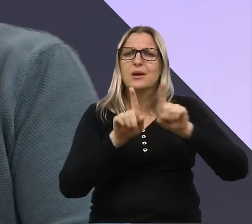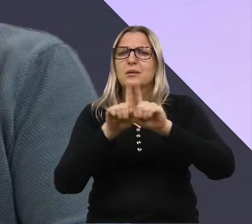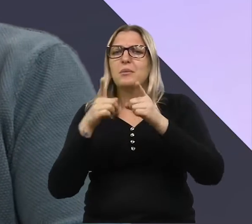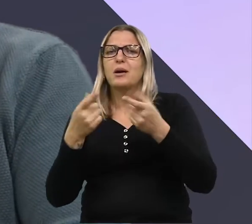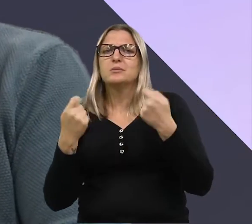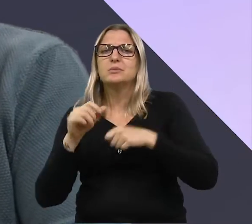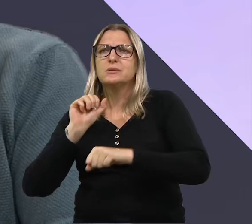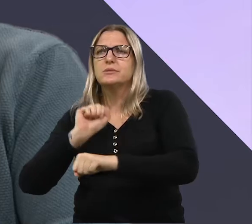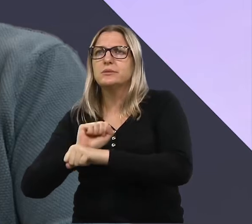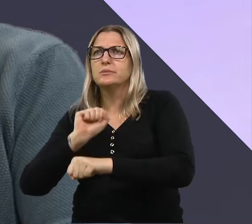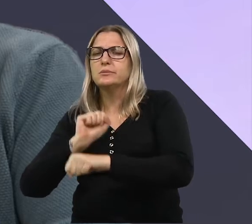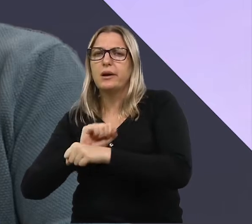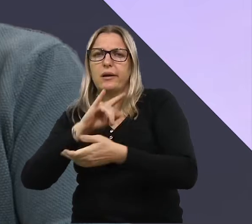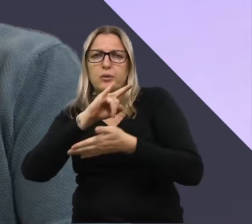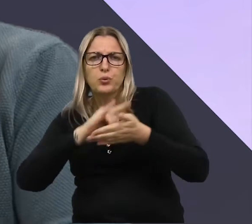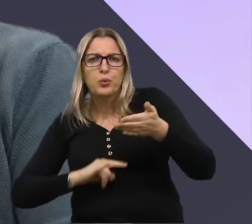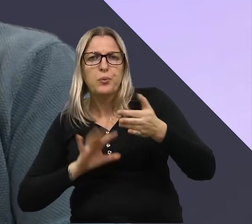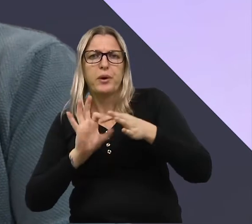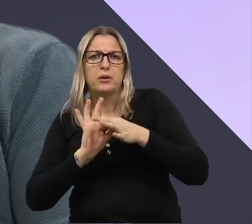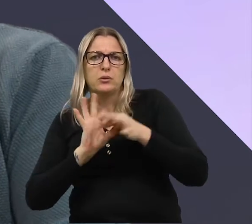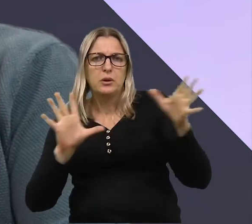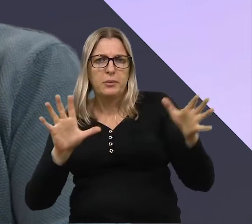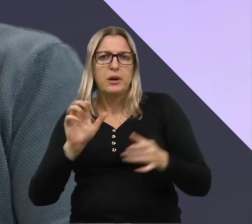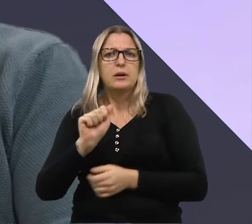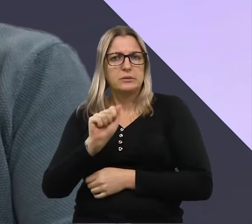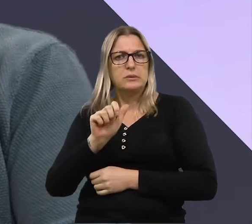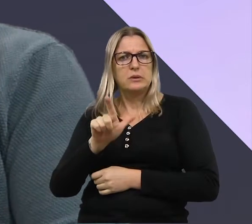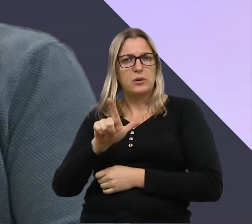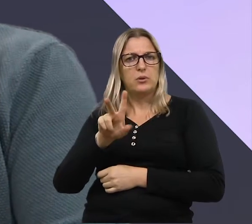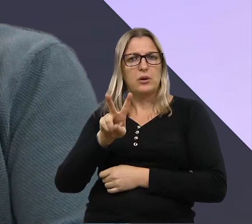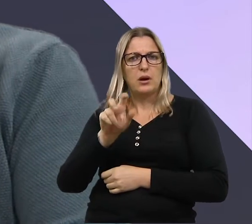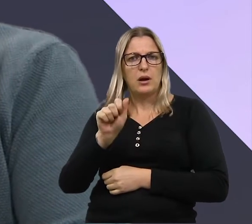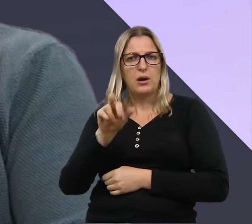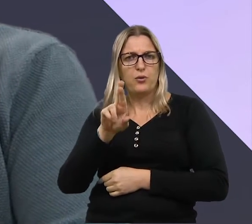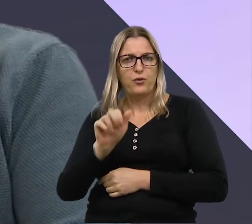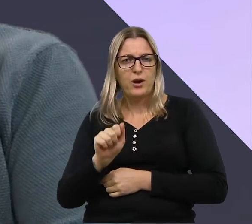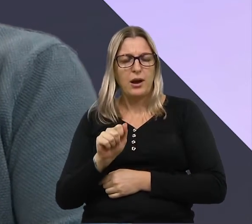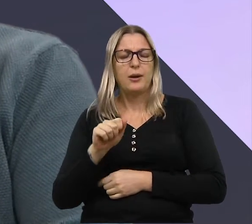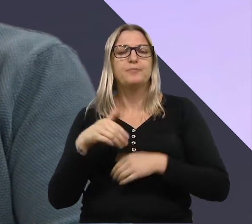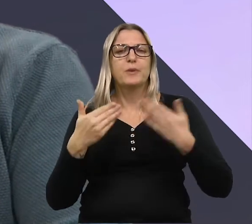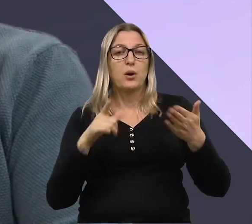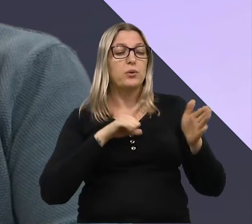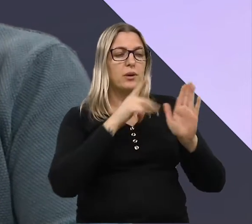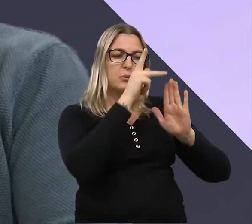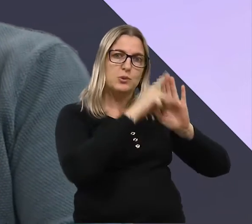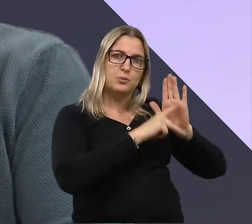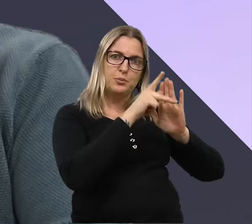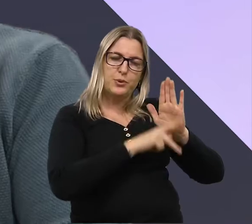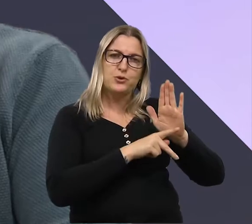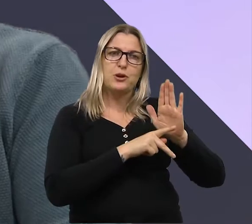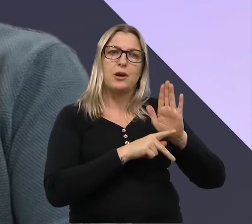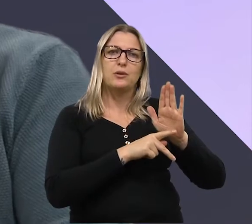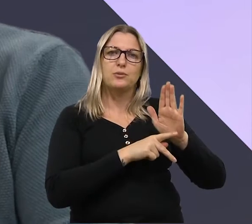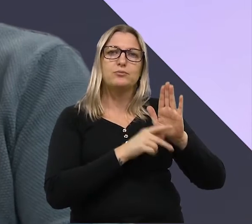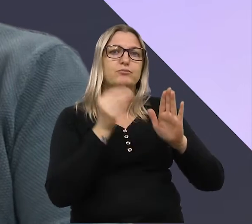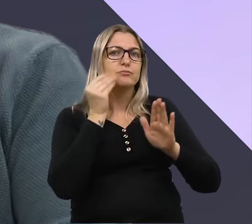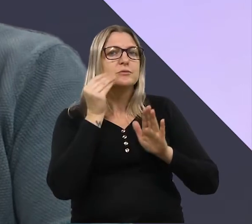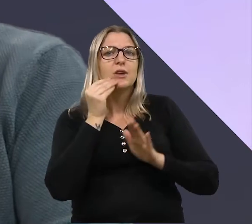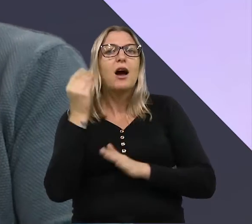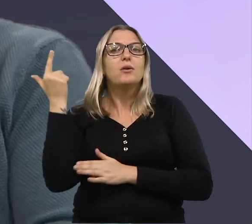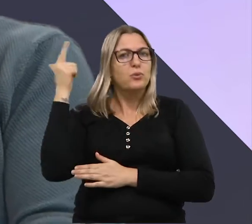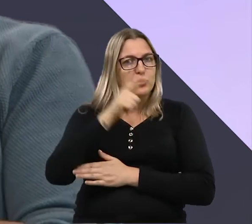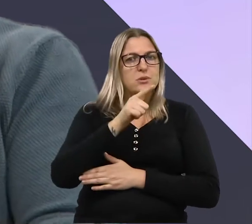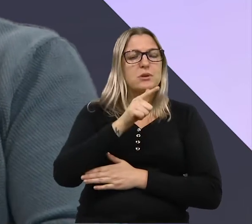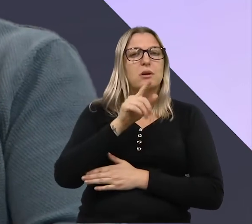e que apenas espera parte legal para poder trabalhar então ia ser um projeto que a gente tem 48 horas fazer a liberação do alvará nós estamos no caminho